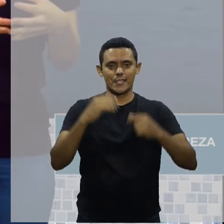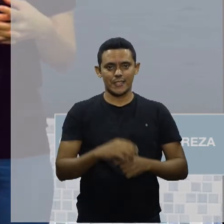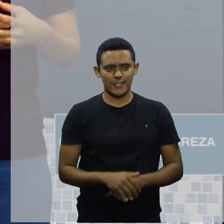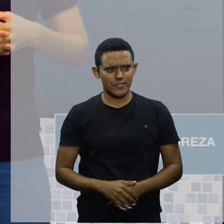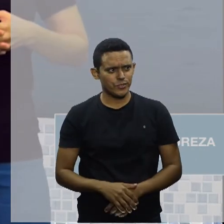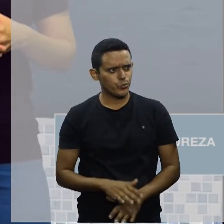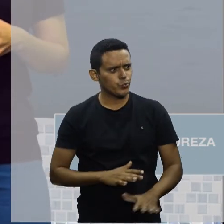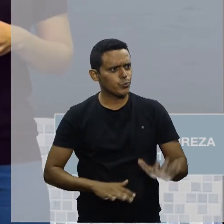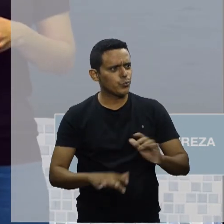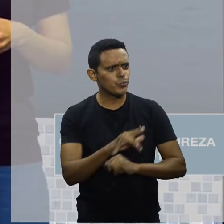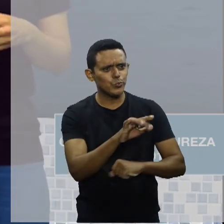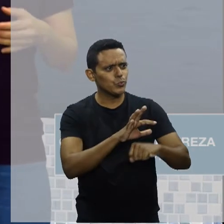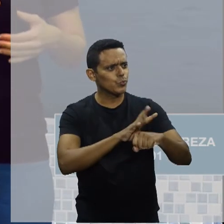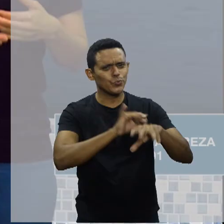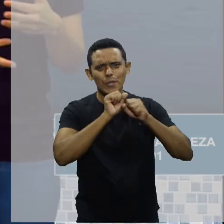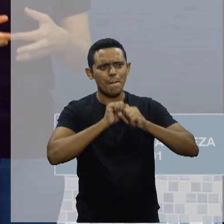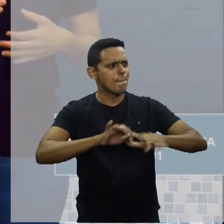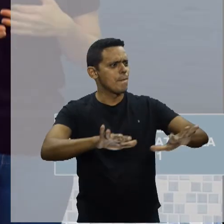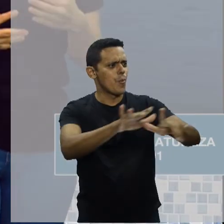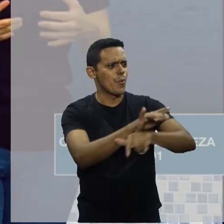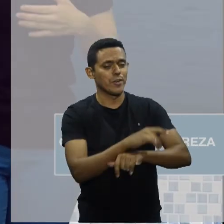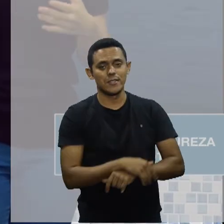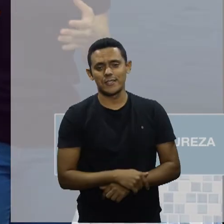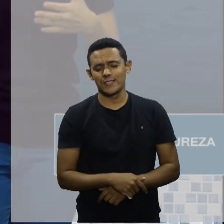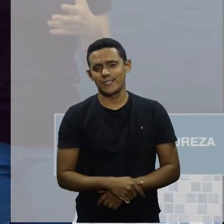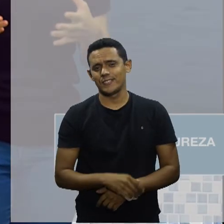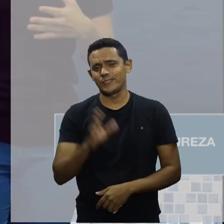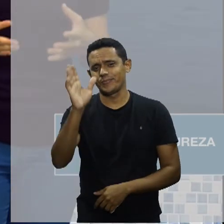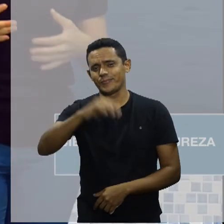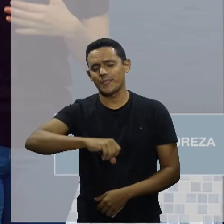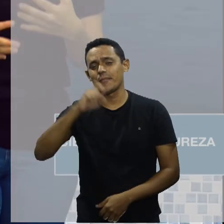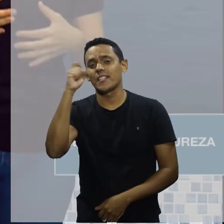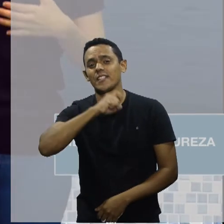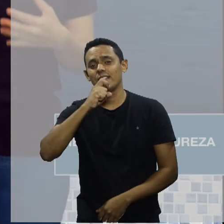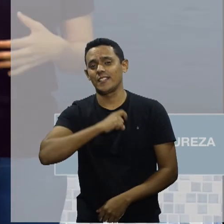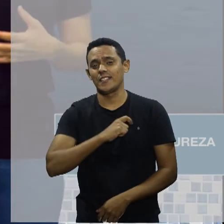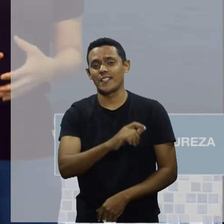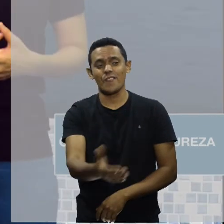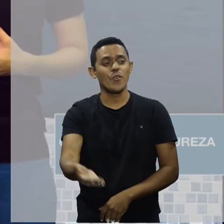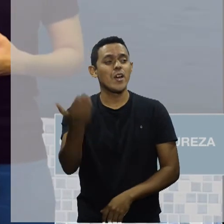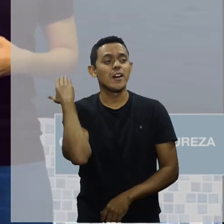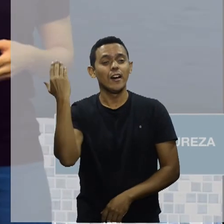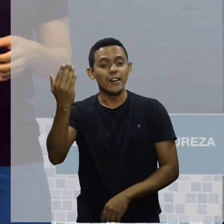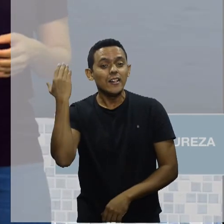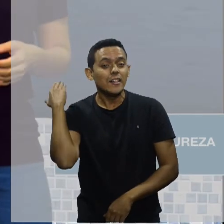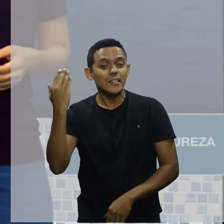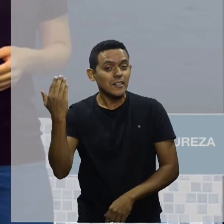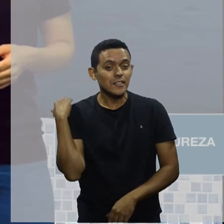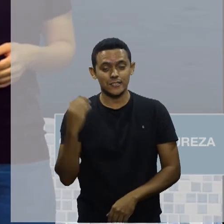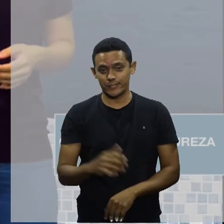e associando ao descumprimento do isolamento do distanciamento físico do isolamento social